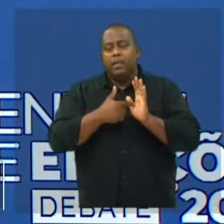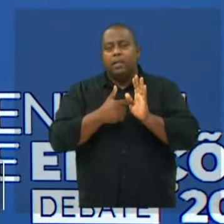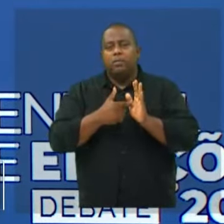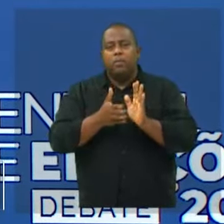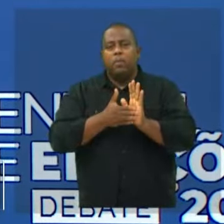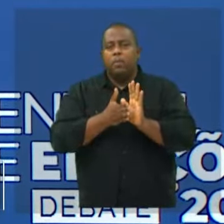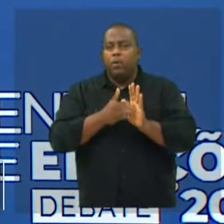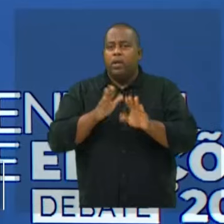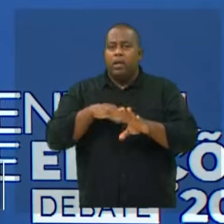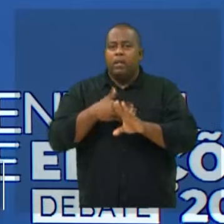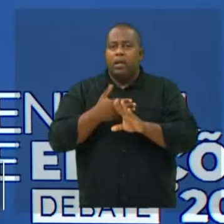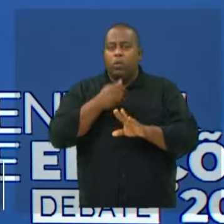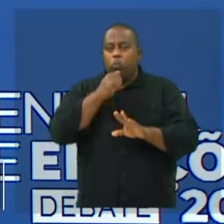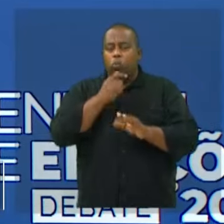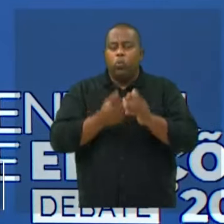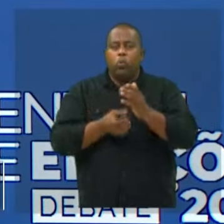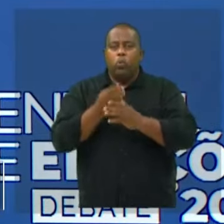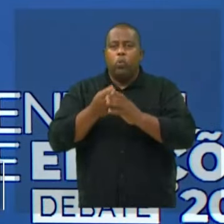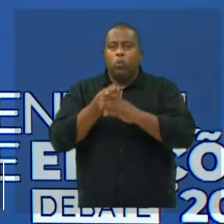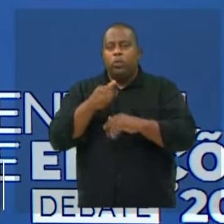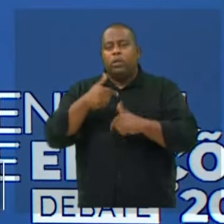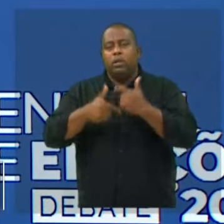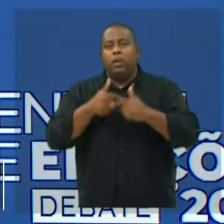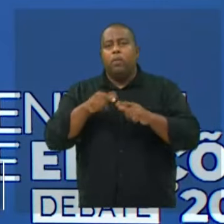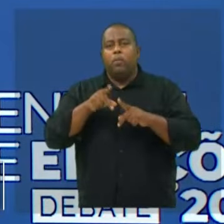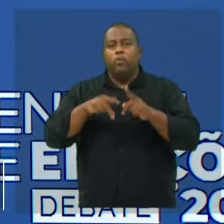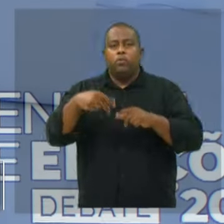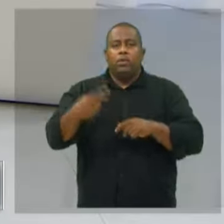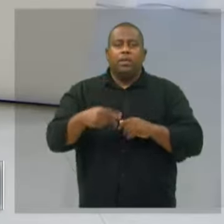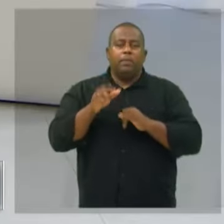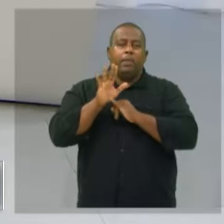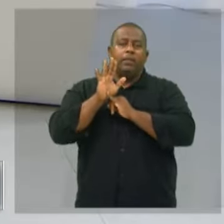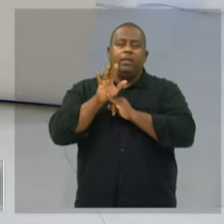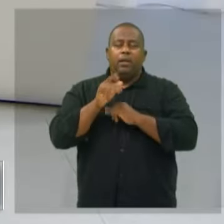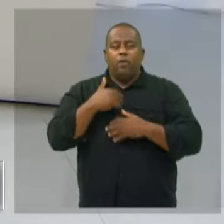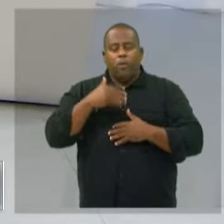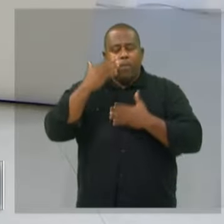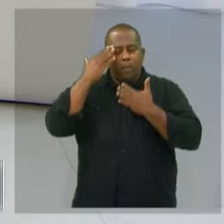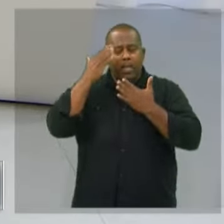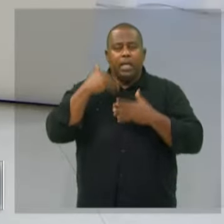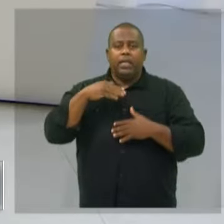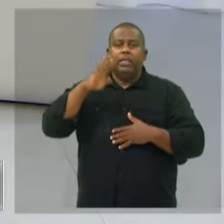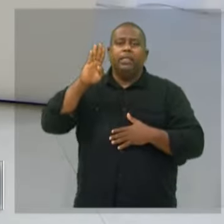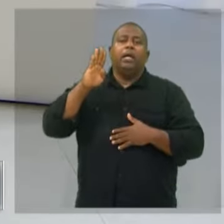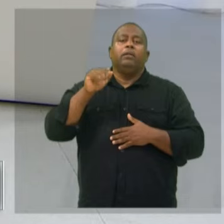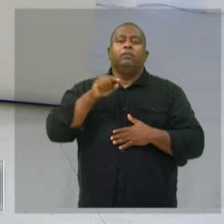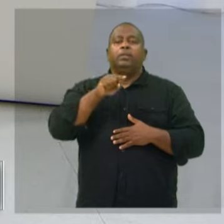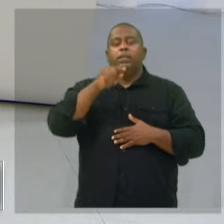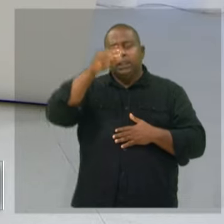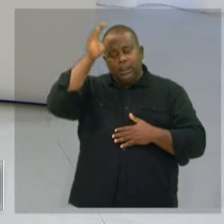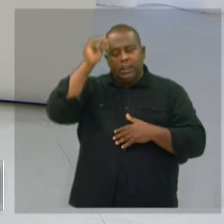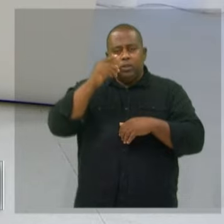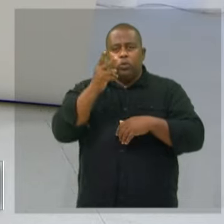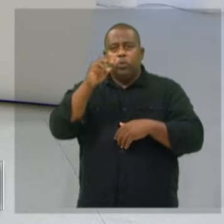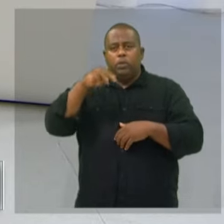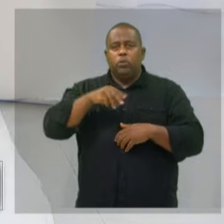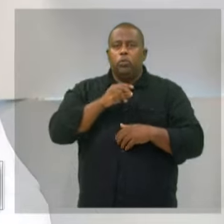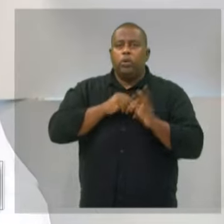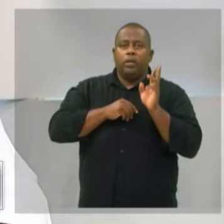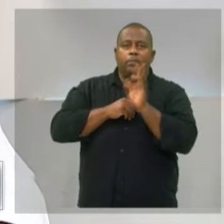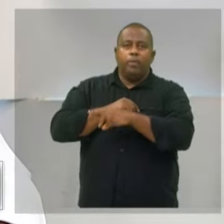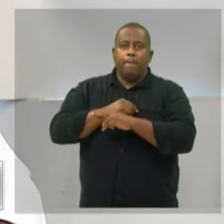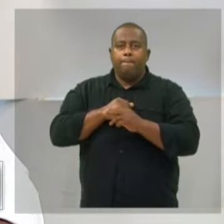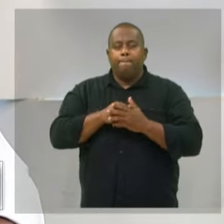proposta até então para gerar emprego para o povo de Camaçari Obrigado candidato candidato Caetano tem agora 2 minutos para sua resposta